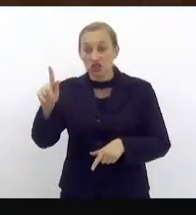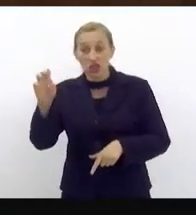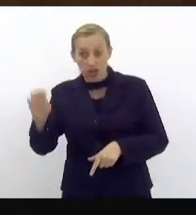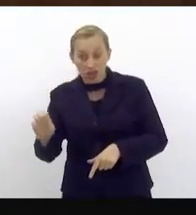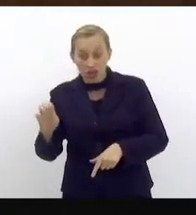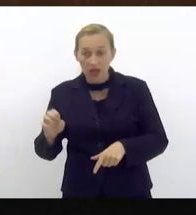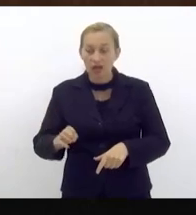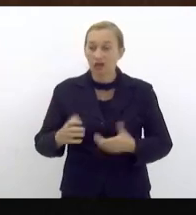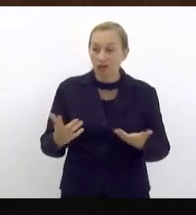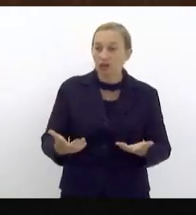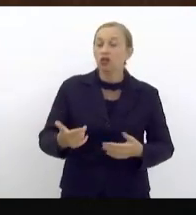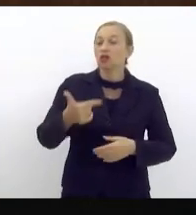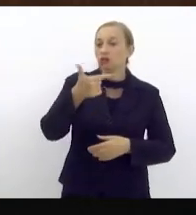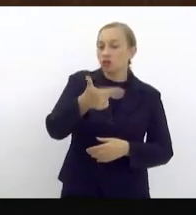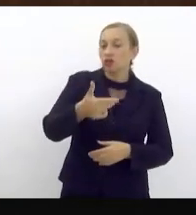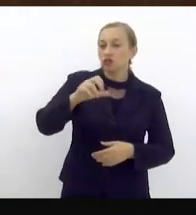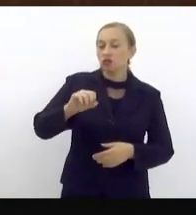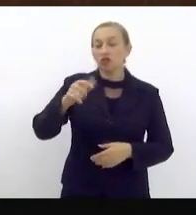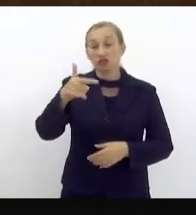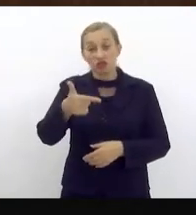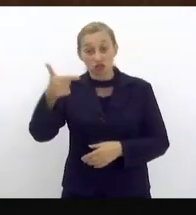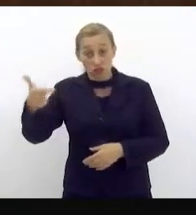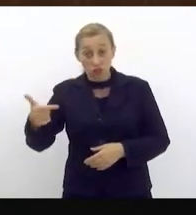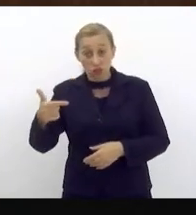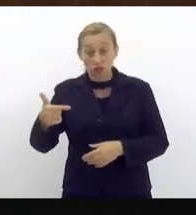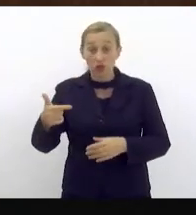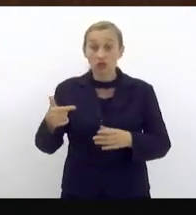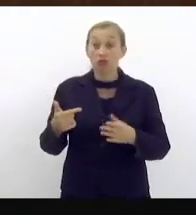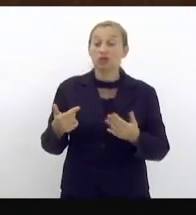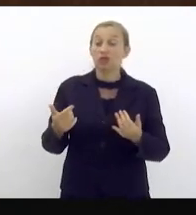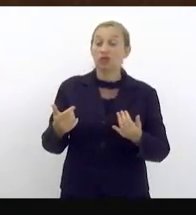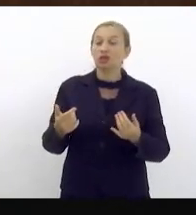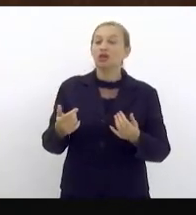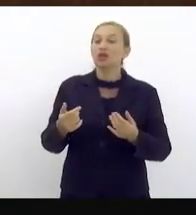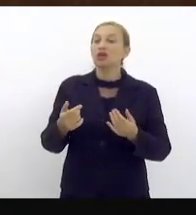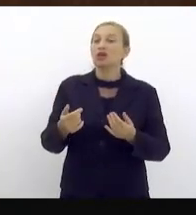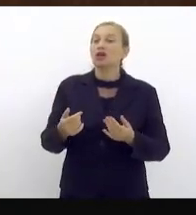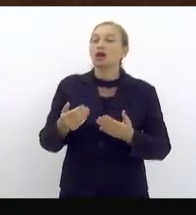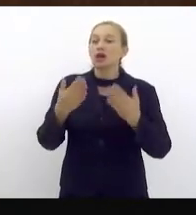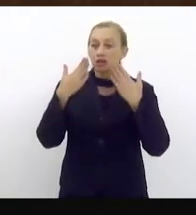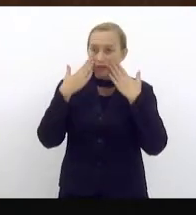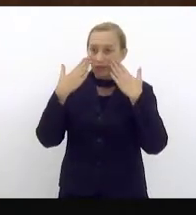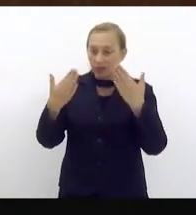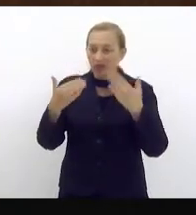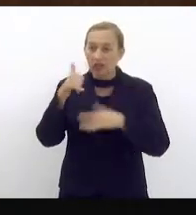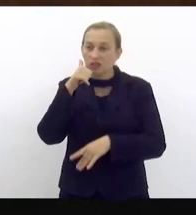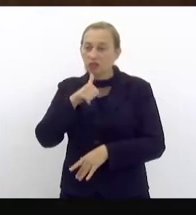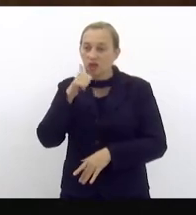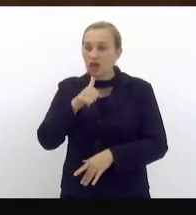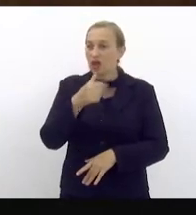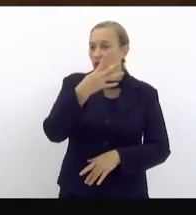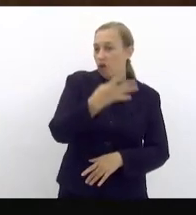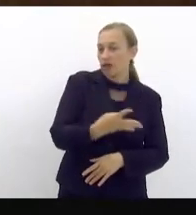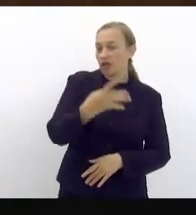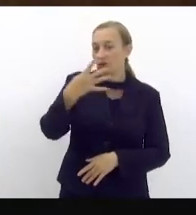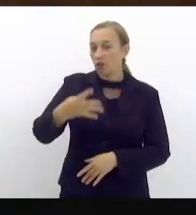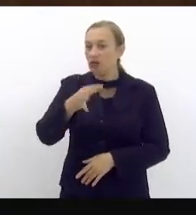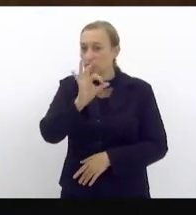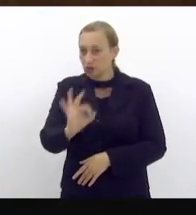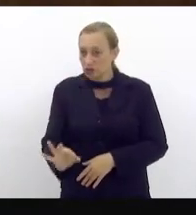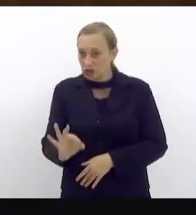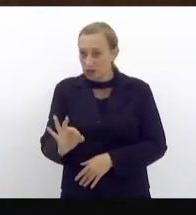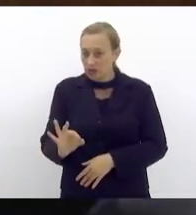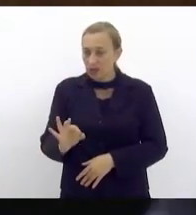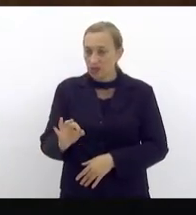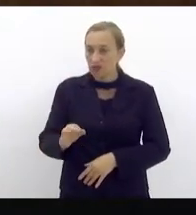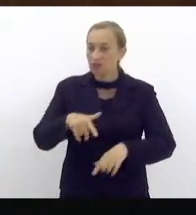ao terceiro trimestre de 2022 mostram que embora as mulheres representassem 44% da força